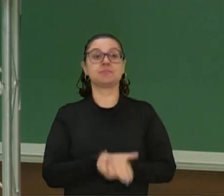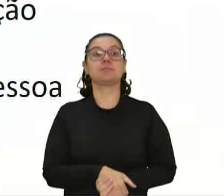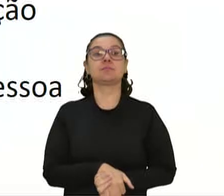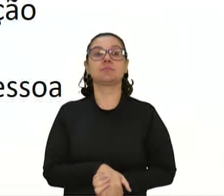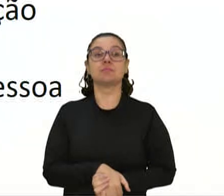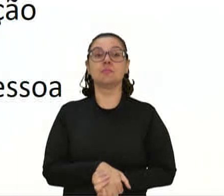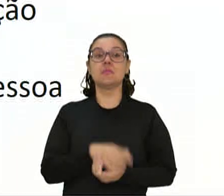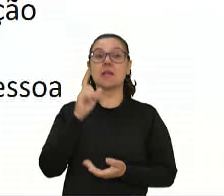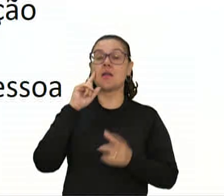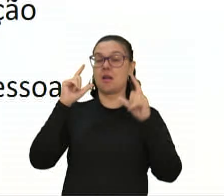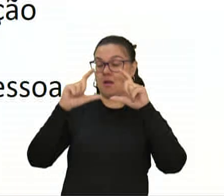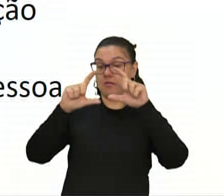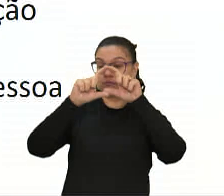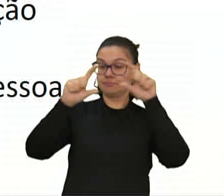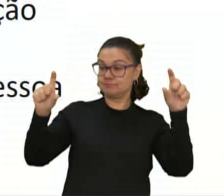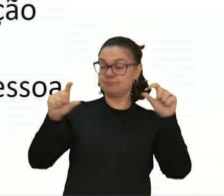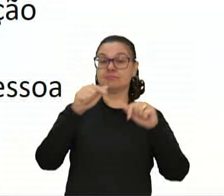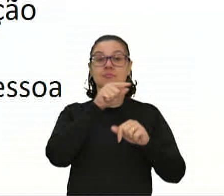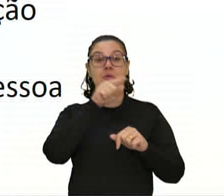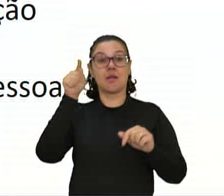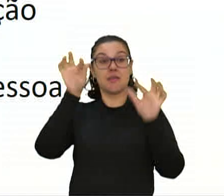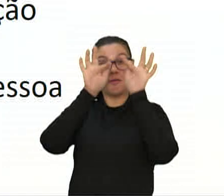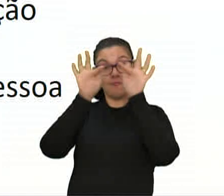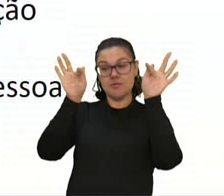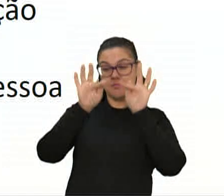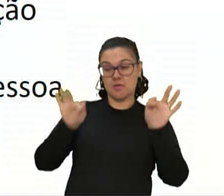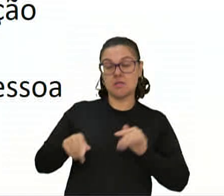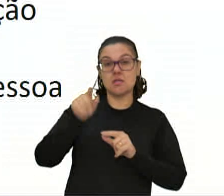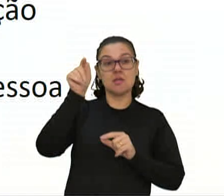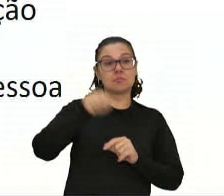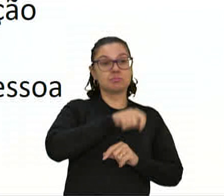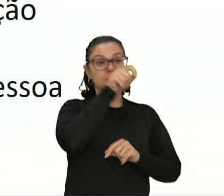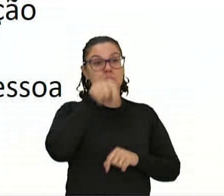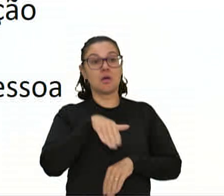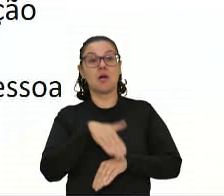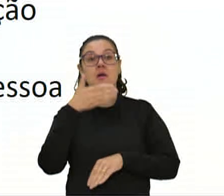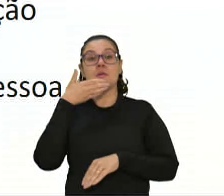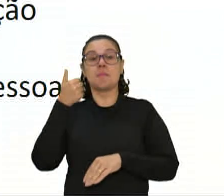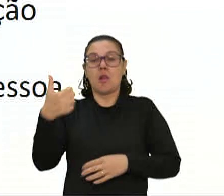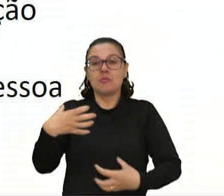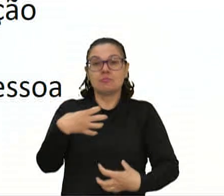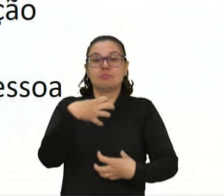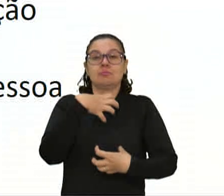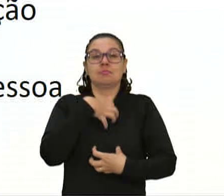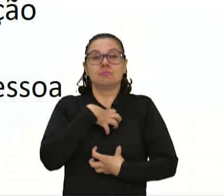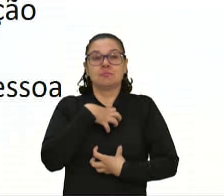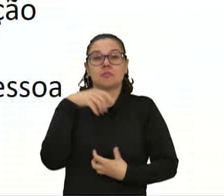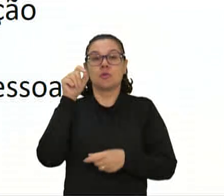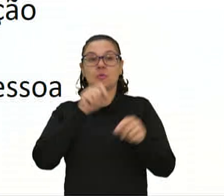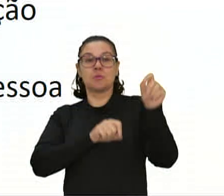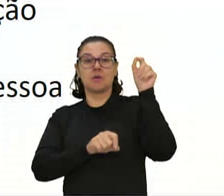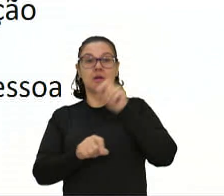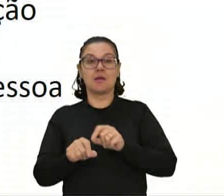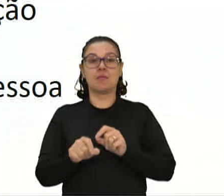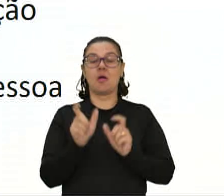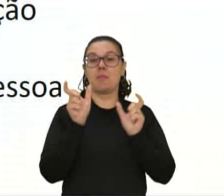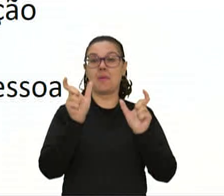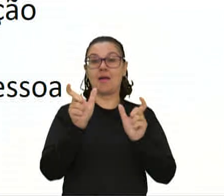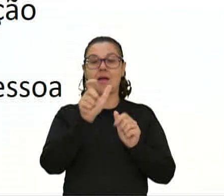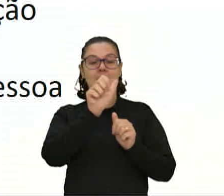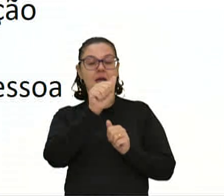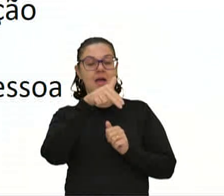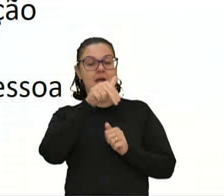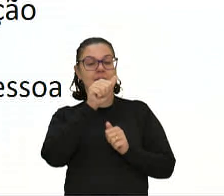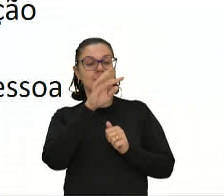rápido. Considere os versos em destaque e assinale a opção que melhor define o efeito de sentido decorrente do uso da anáfora,